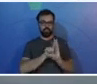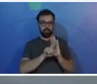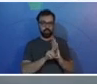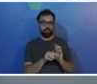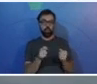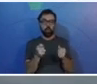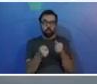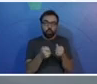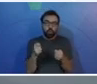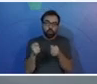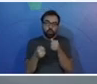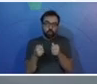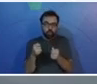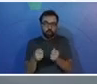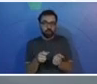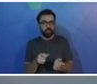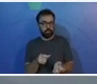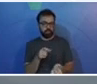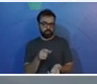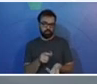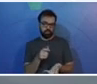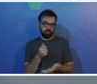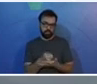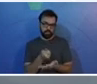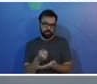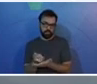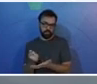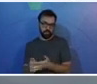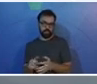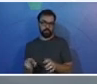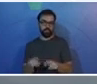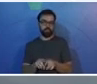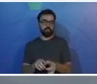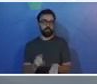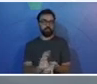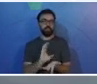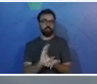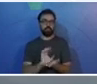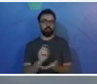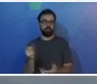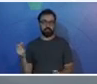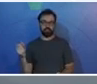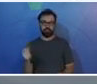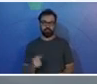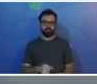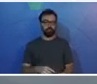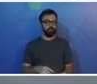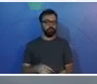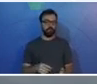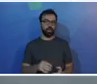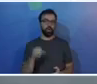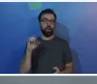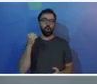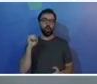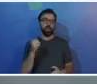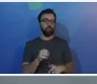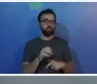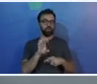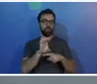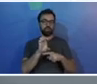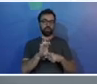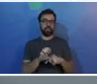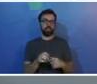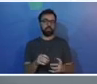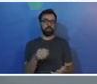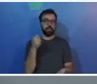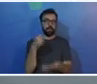pode gastar mais do que recebe. E olha, 8 estados do Brasil estouraram, quer dizer, gastaram mais do que